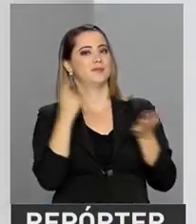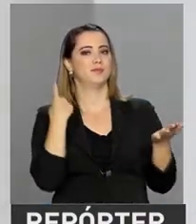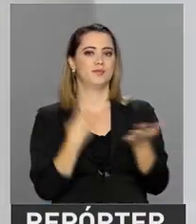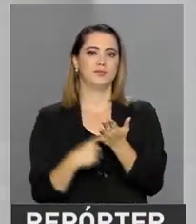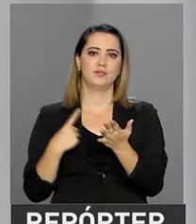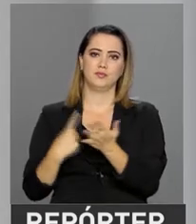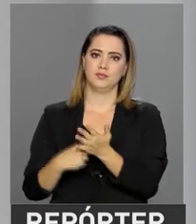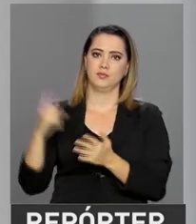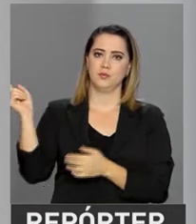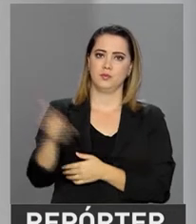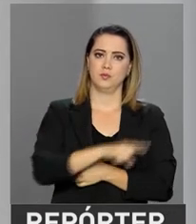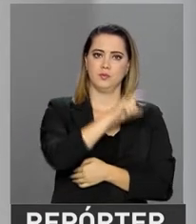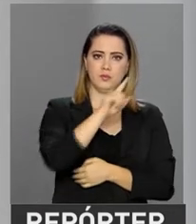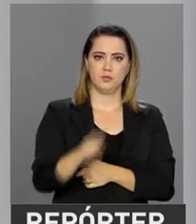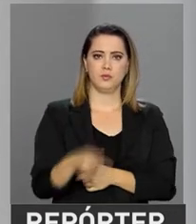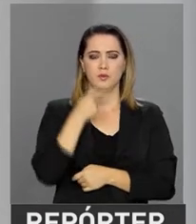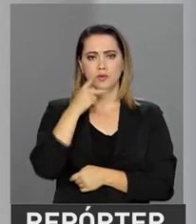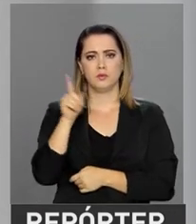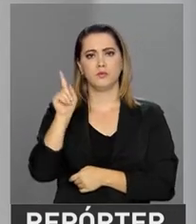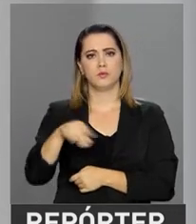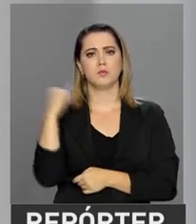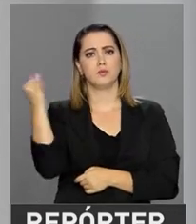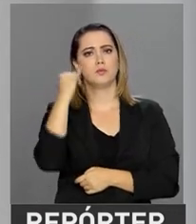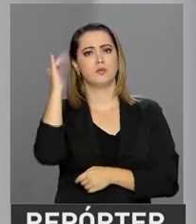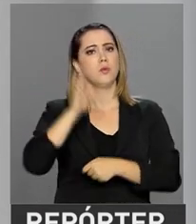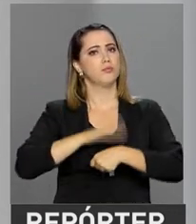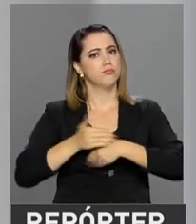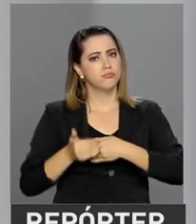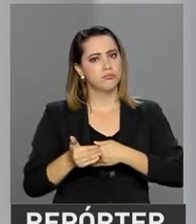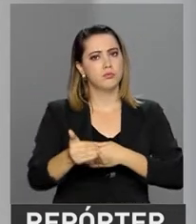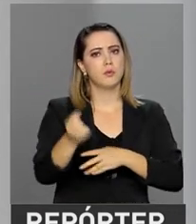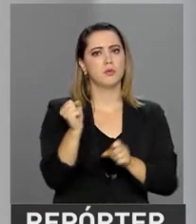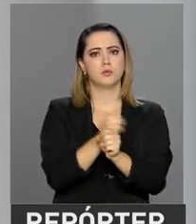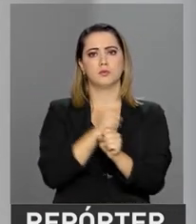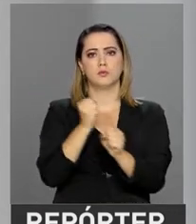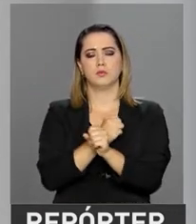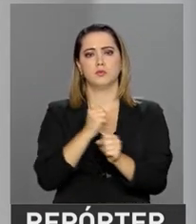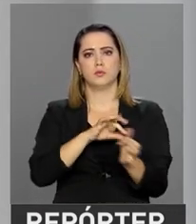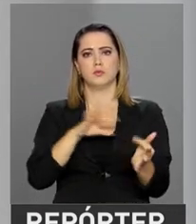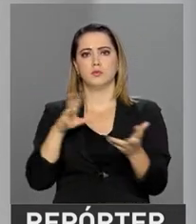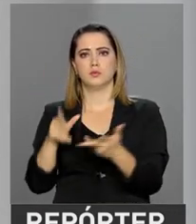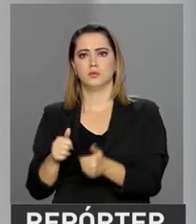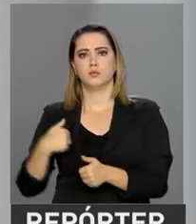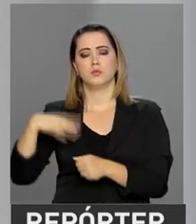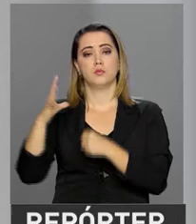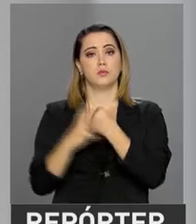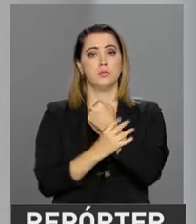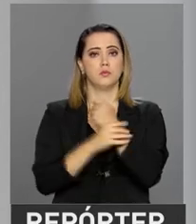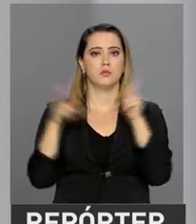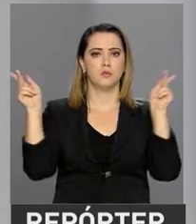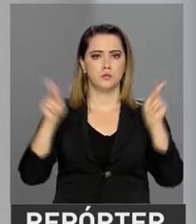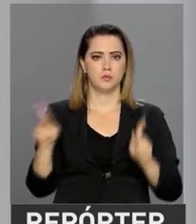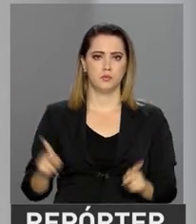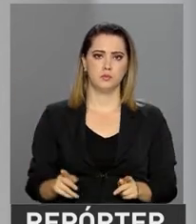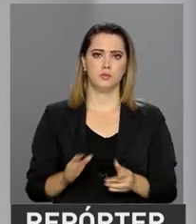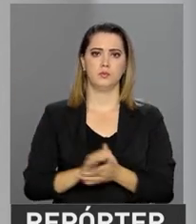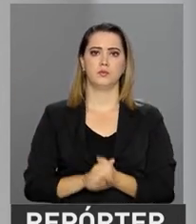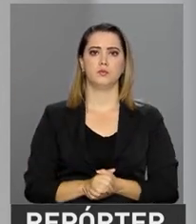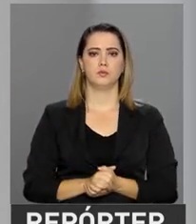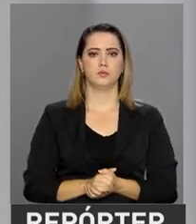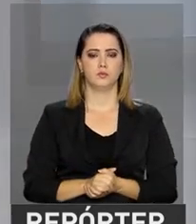de armas nucleares e disse que é um importante passo para a construção de um mundo mais seguro e